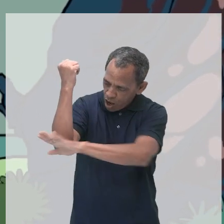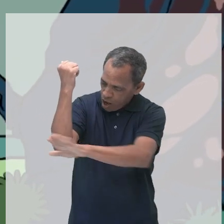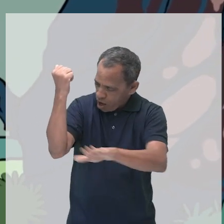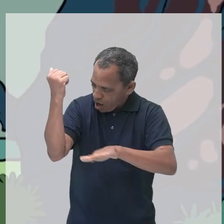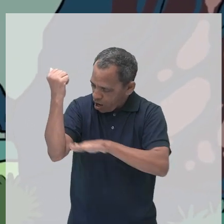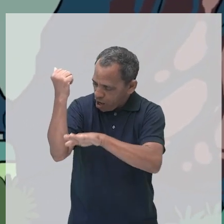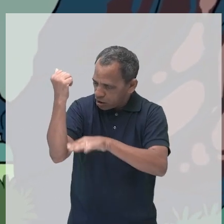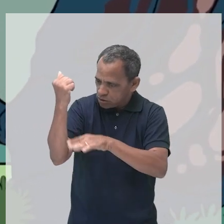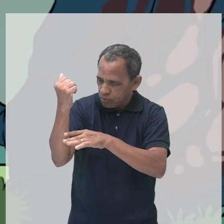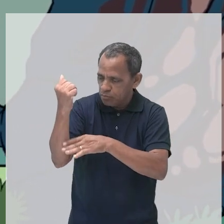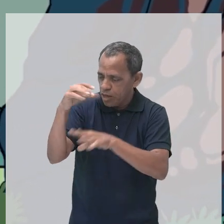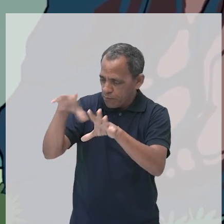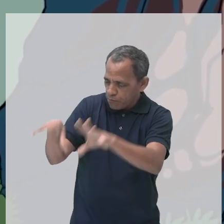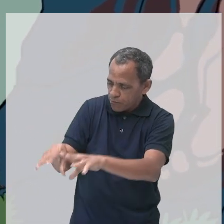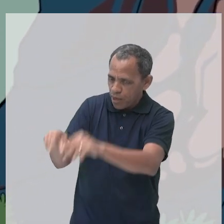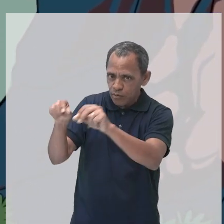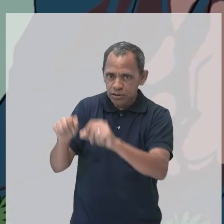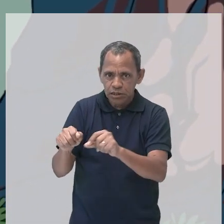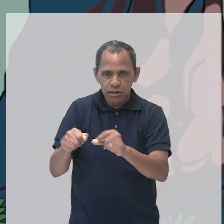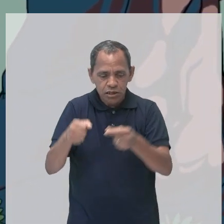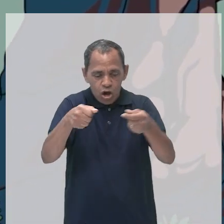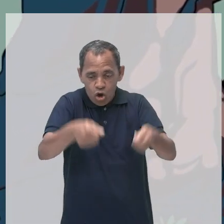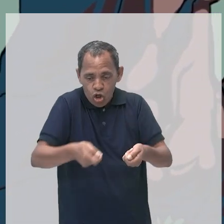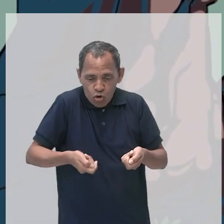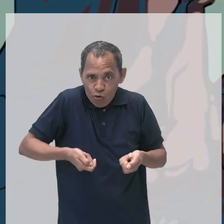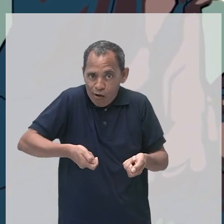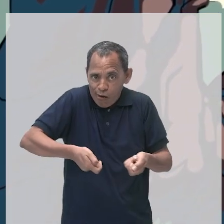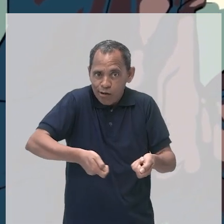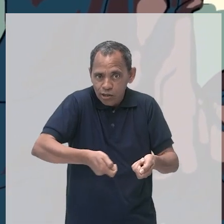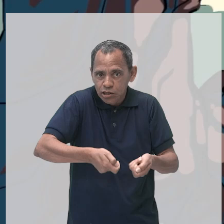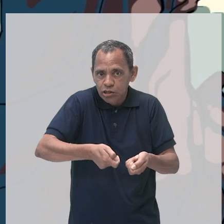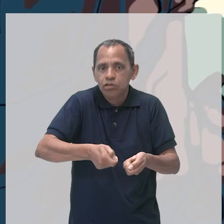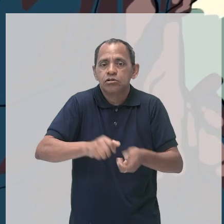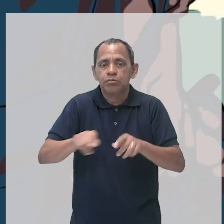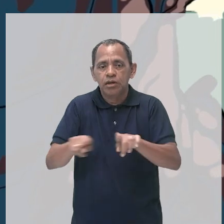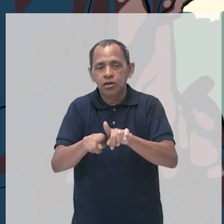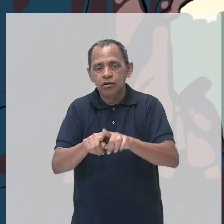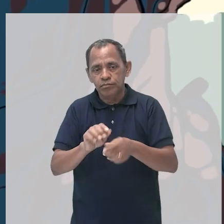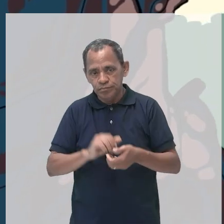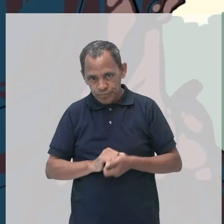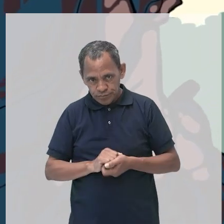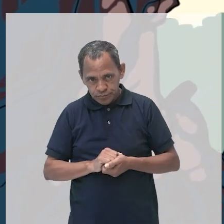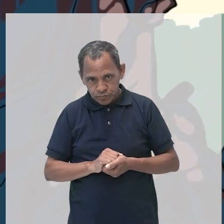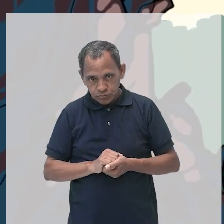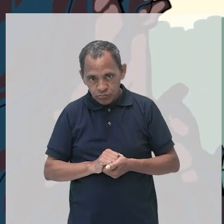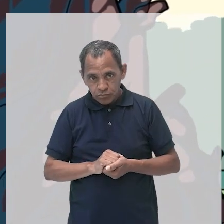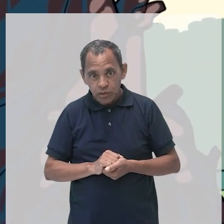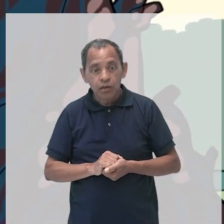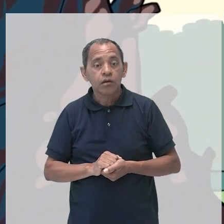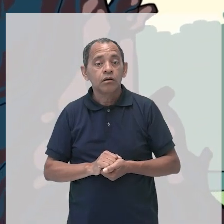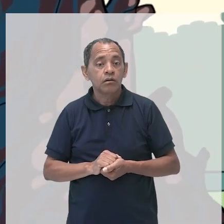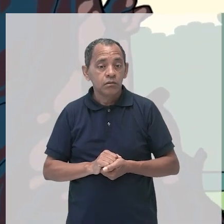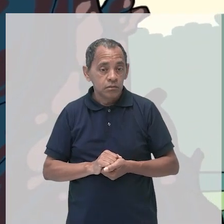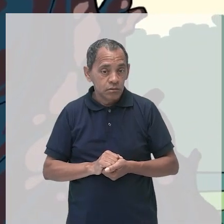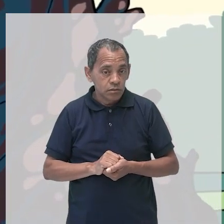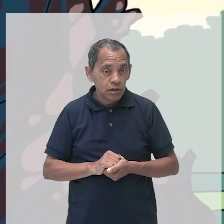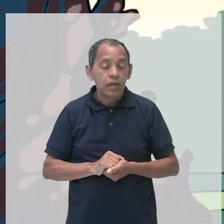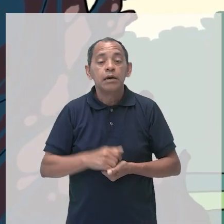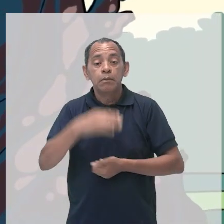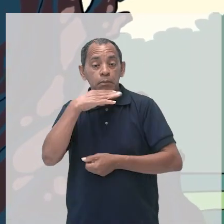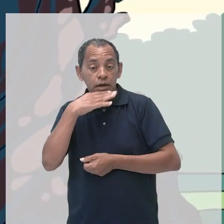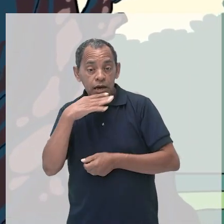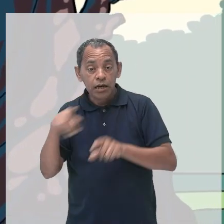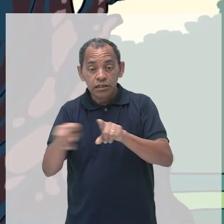onde vingam cuieiras prenhas e se incrustam as cacimbas. Descem canoas abarrotadas de mangas, de